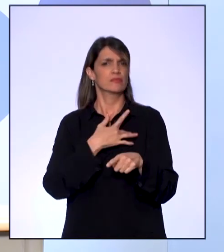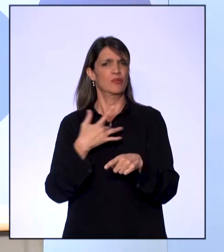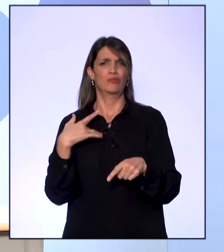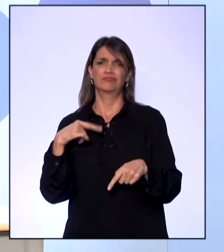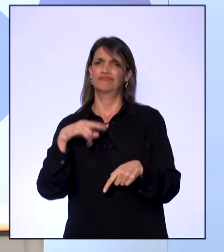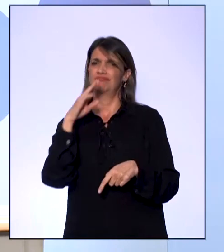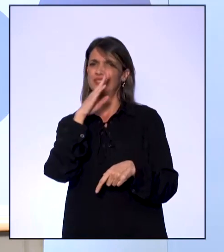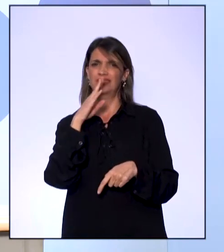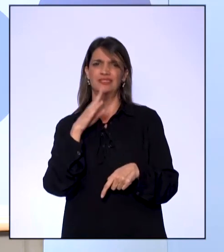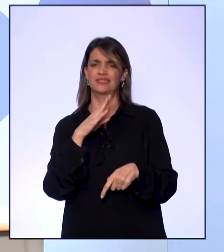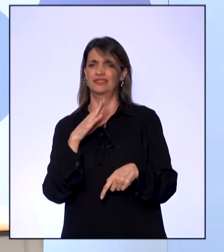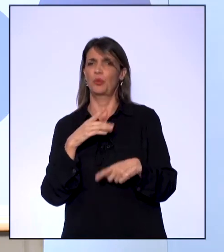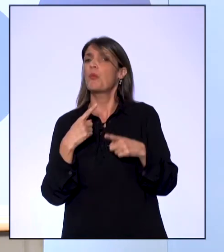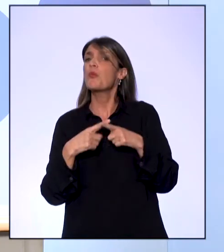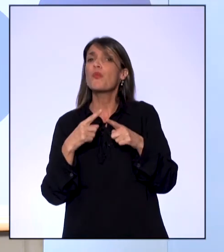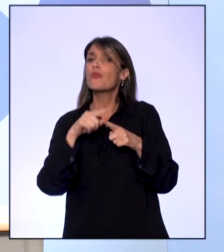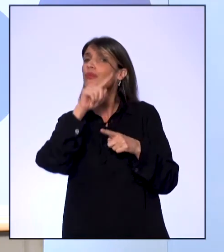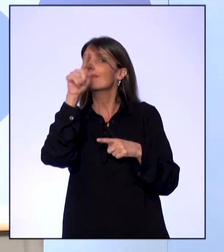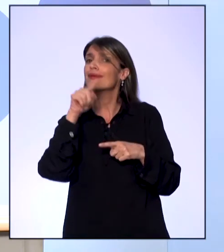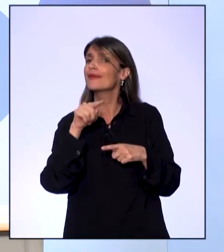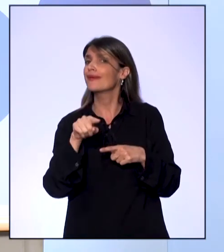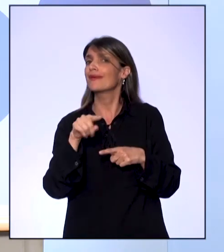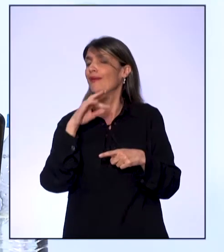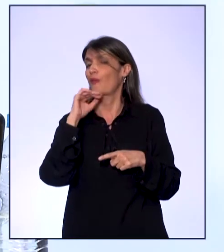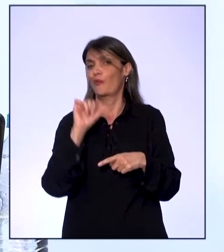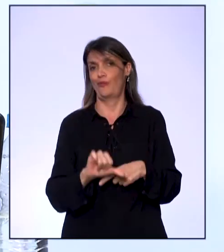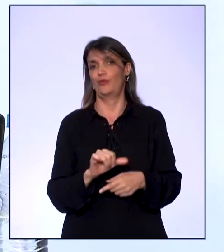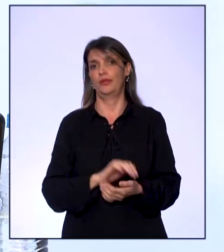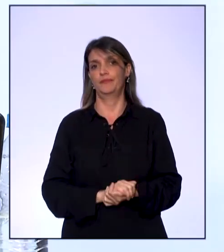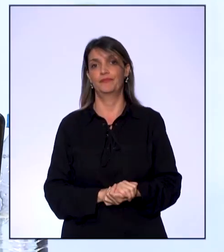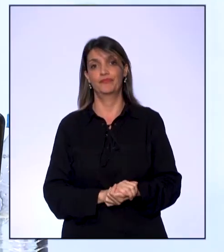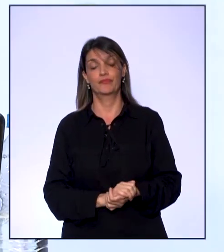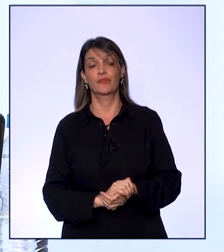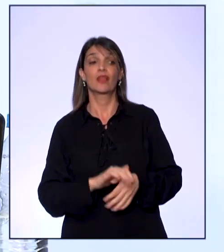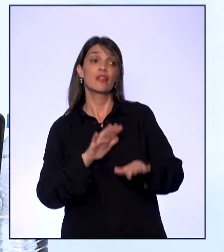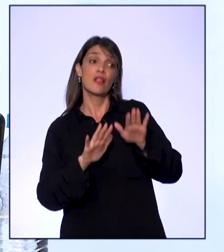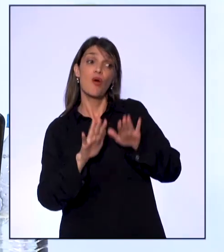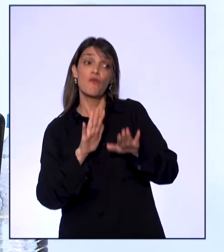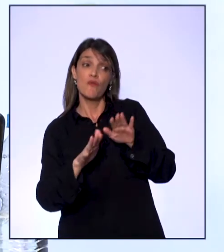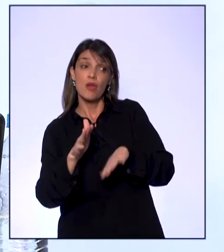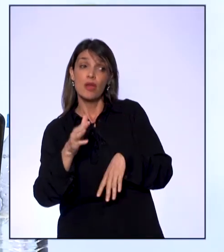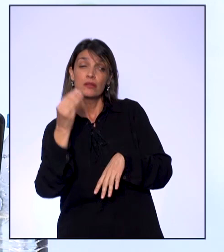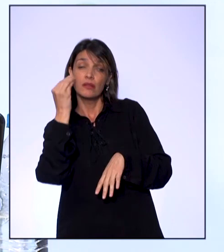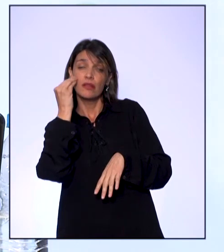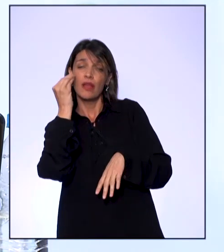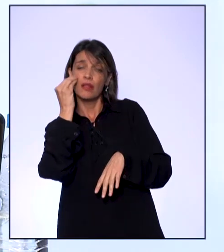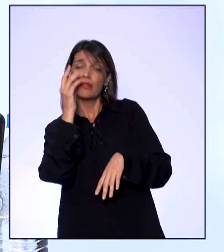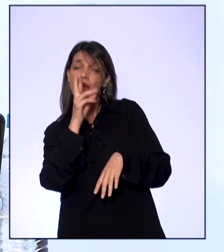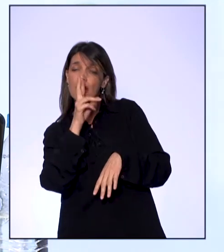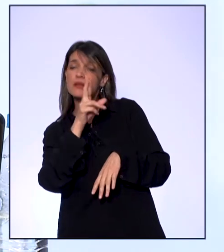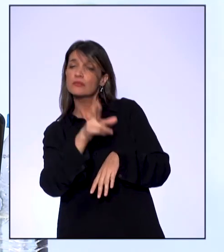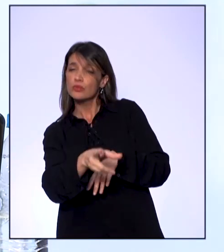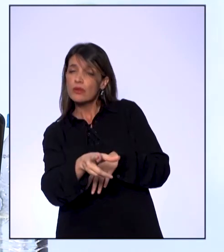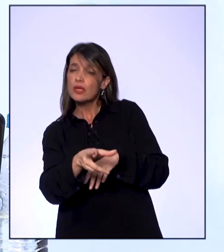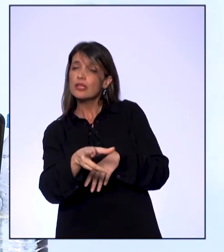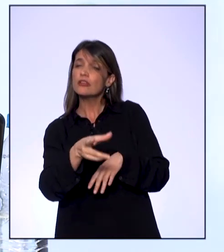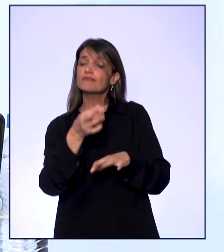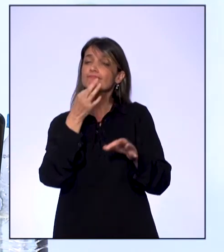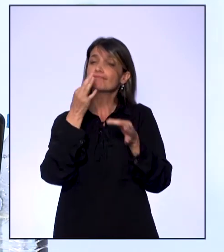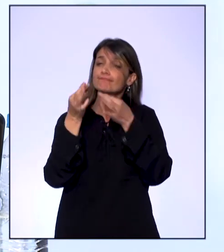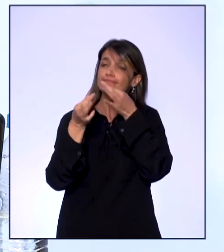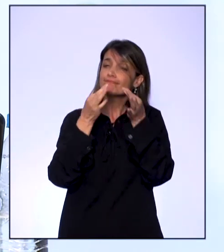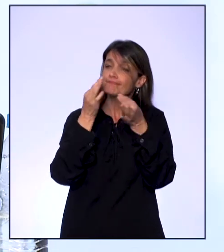é tão precária, né? Talvez seja uma questão para ele mesmo tentar responder, né, de forma de artigo de opinião, pensar na